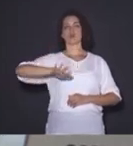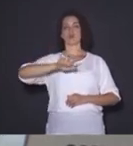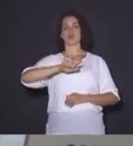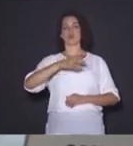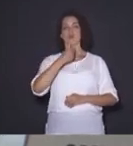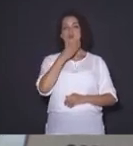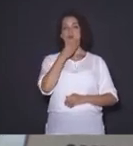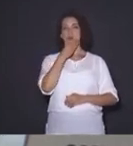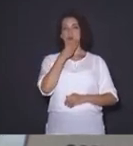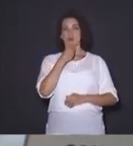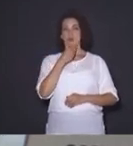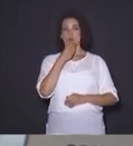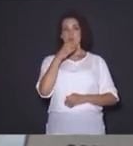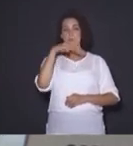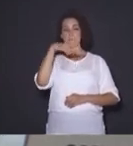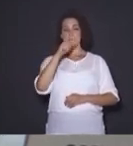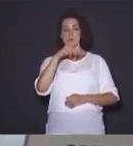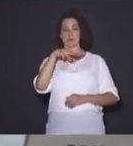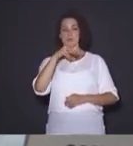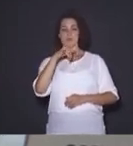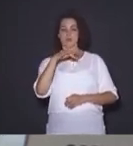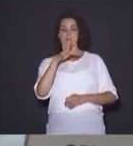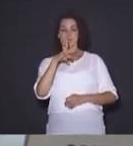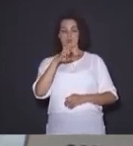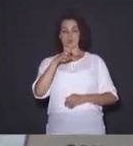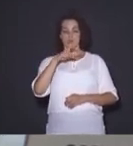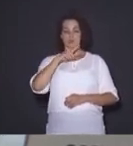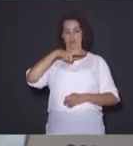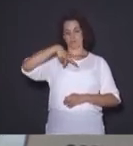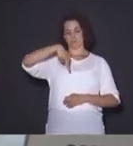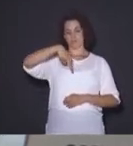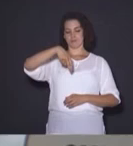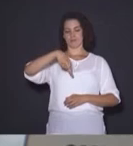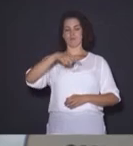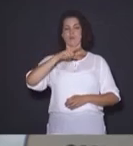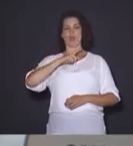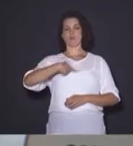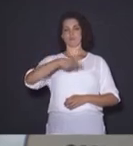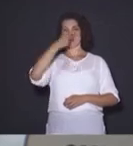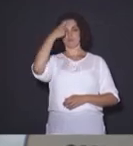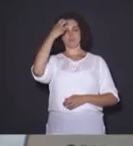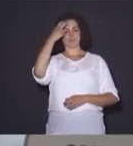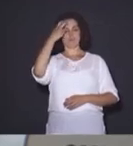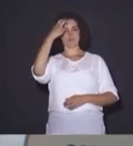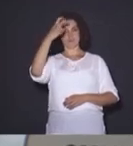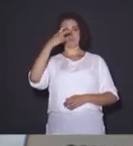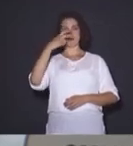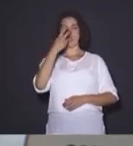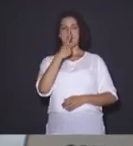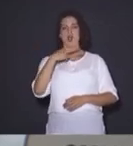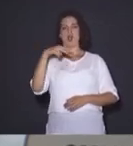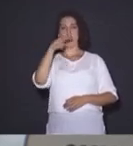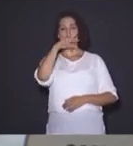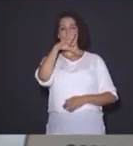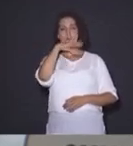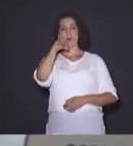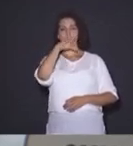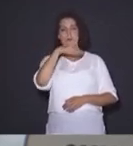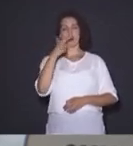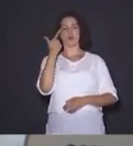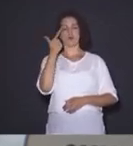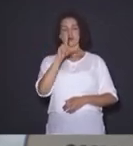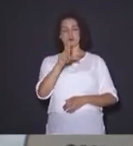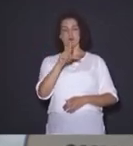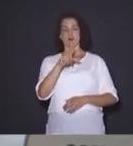mamífero bípede dotado de inteligência e linguagem articulada indivíduo da espécie humana serão